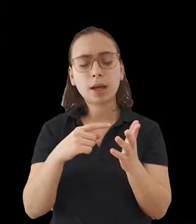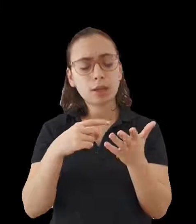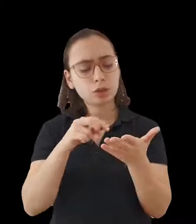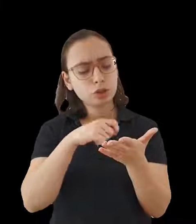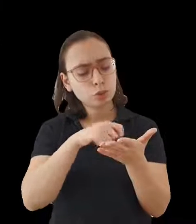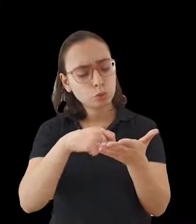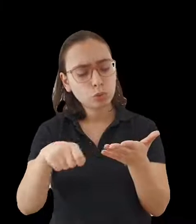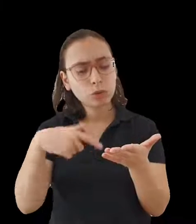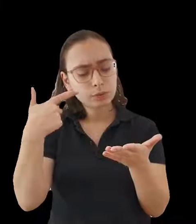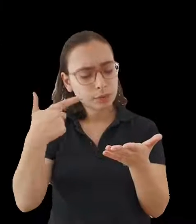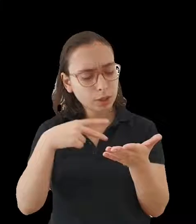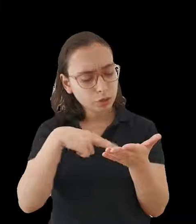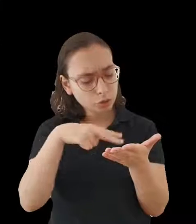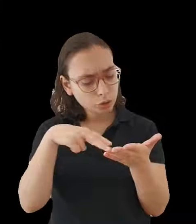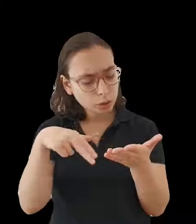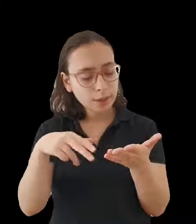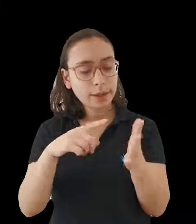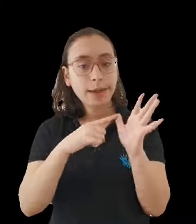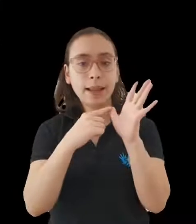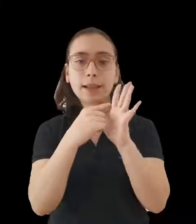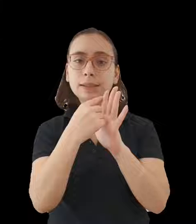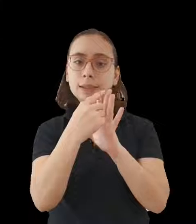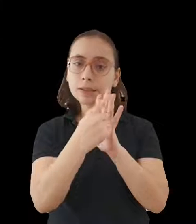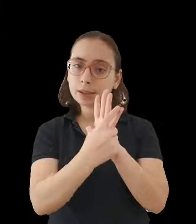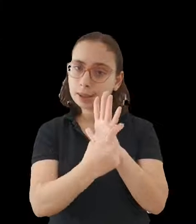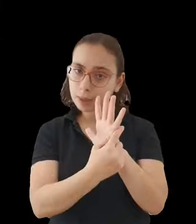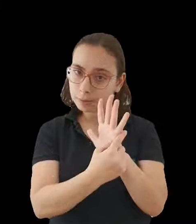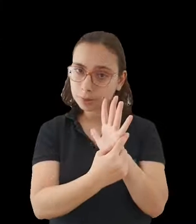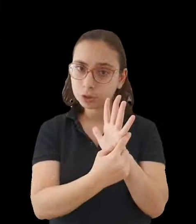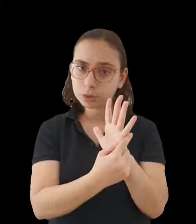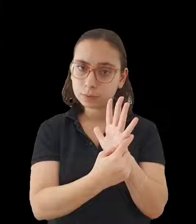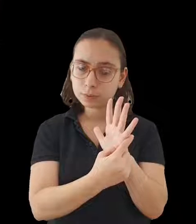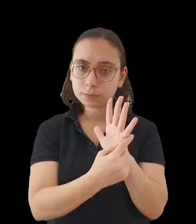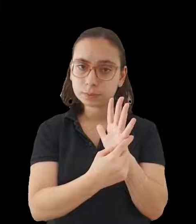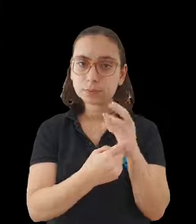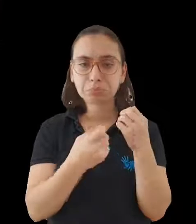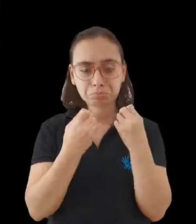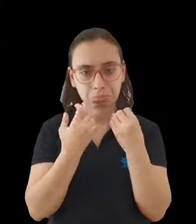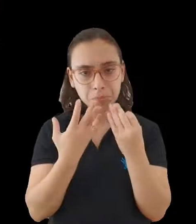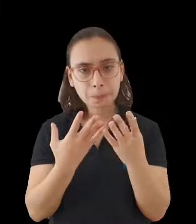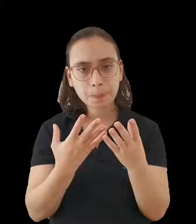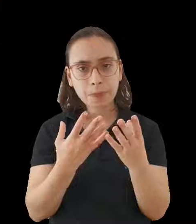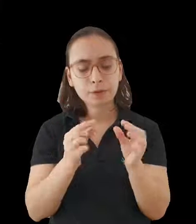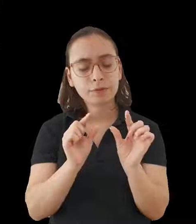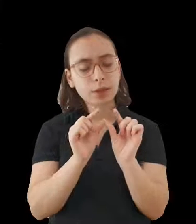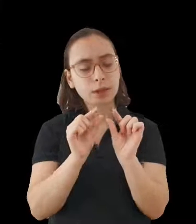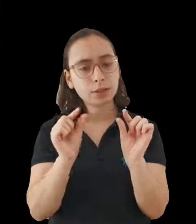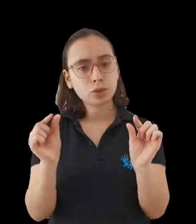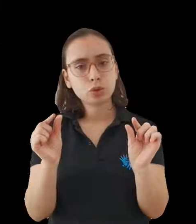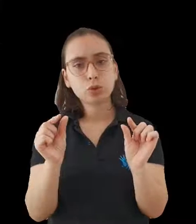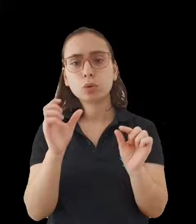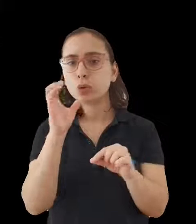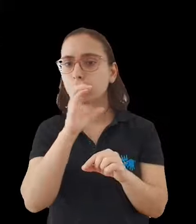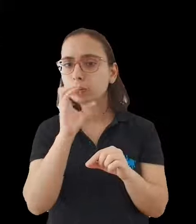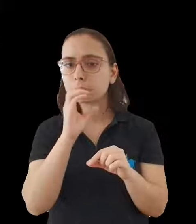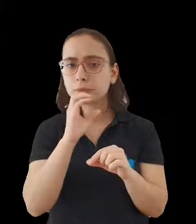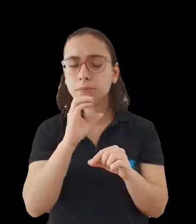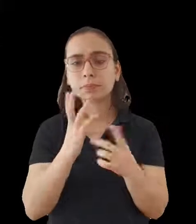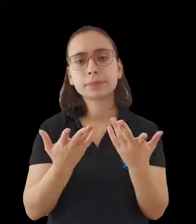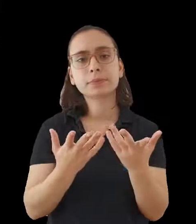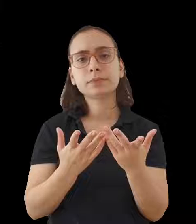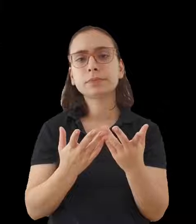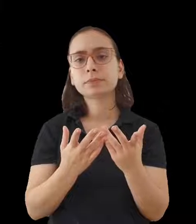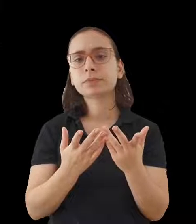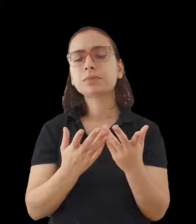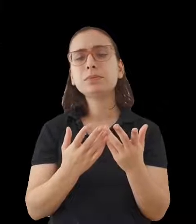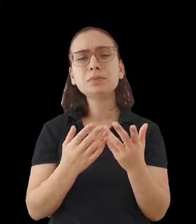anotando essas cinco etapas. E o ideal mesmo é que sejam frases curtas. Não escreve exatamente como